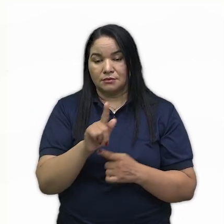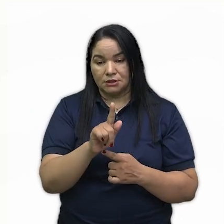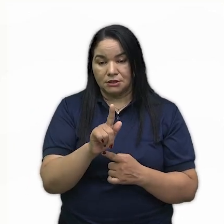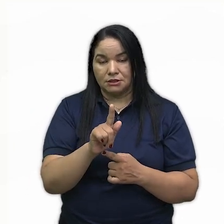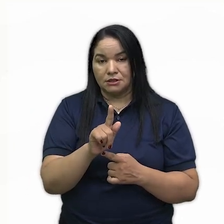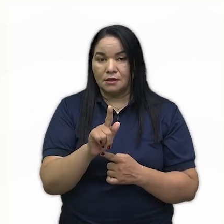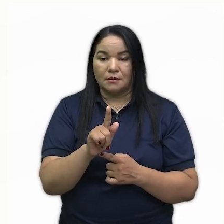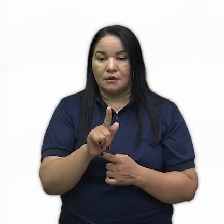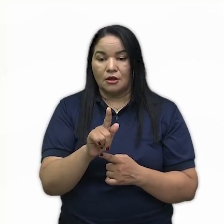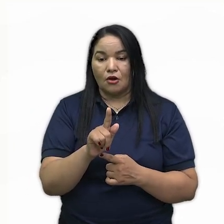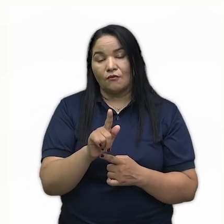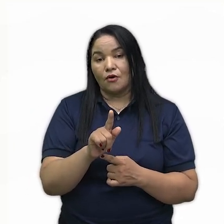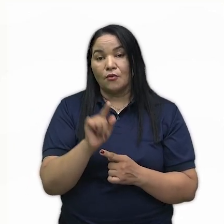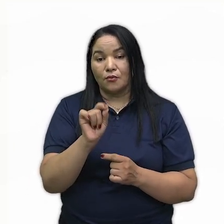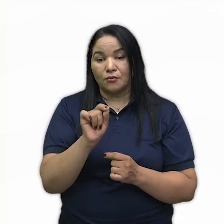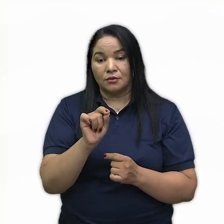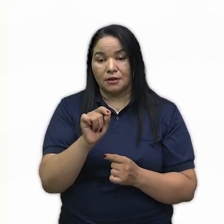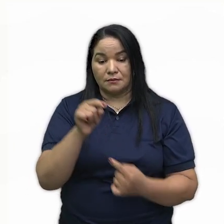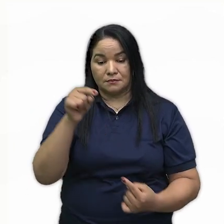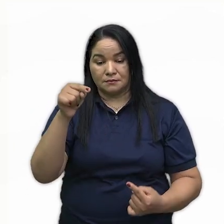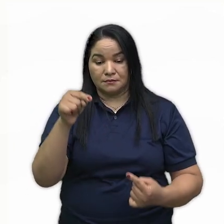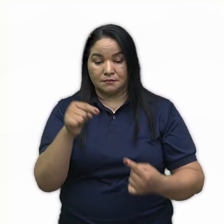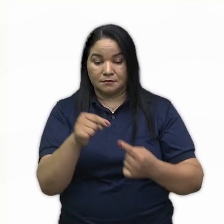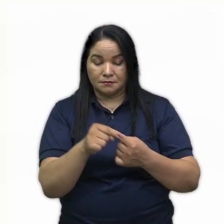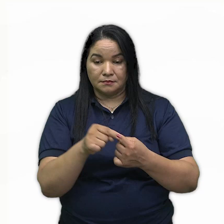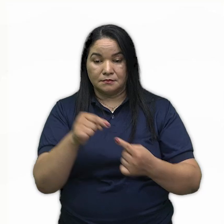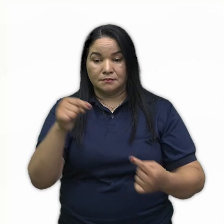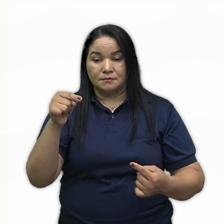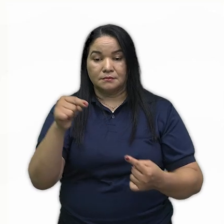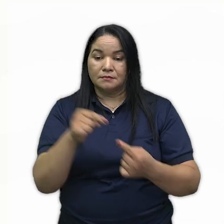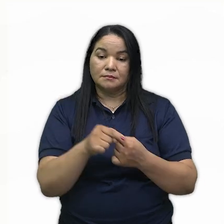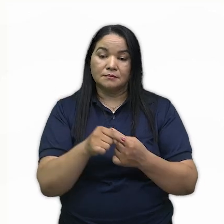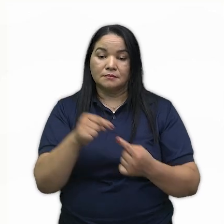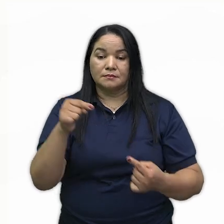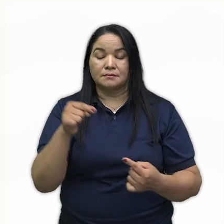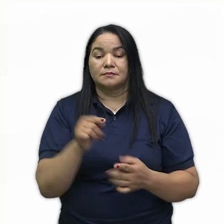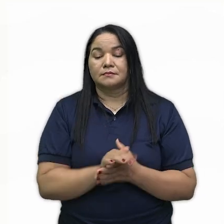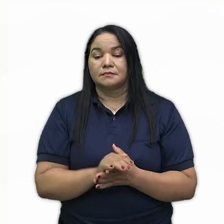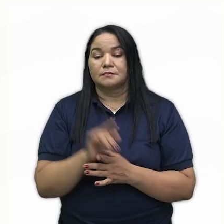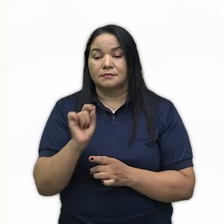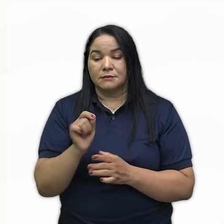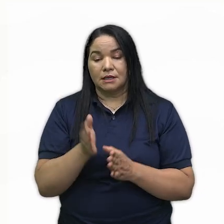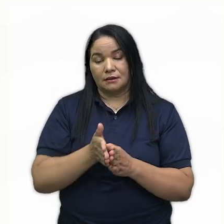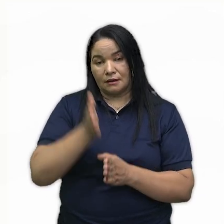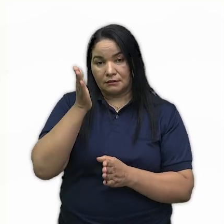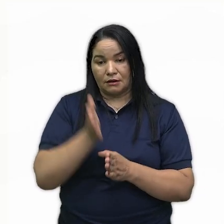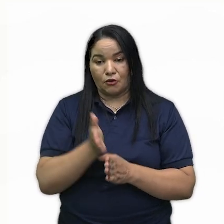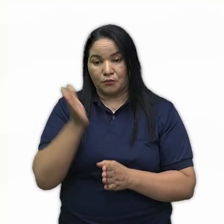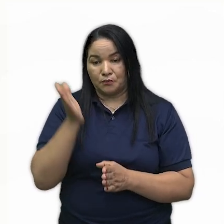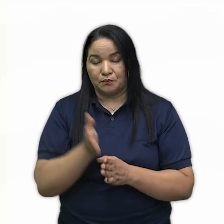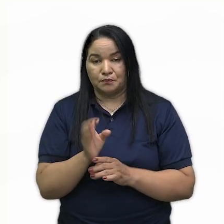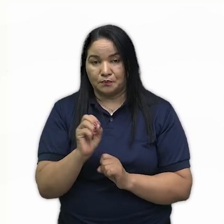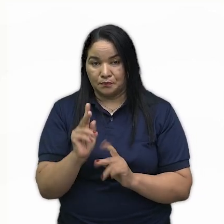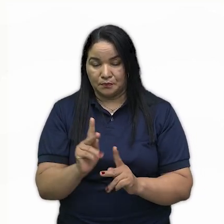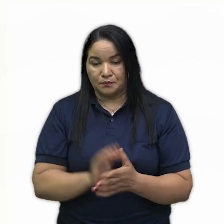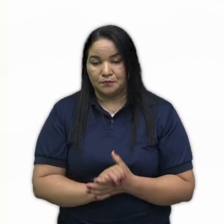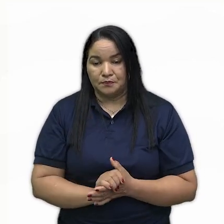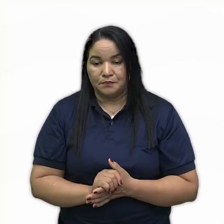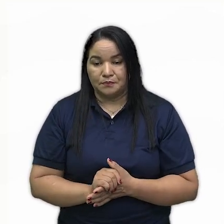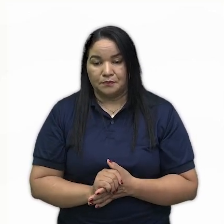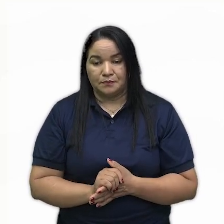perpendicularmente. Já a minha geratriz, não, ela vem exatamente seguindo ali a linha da minha